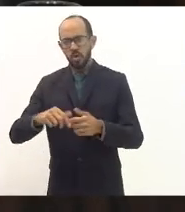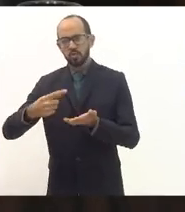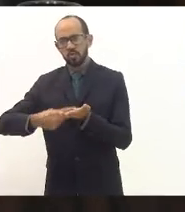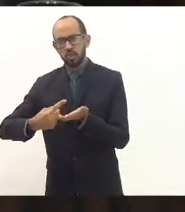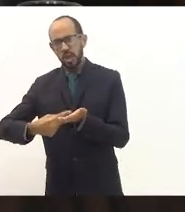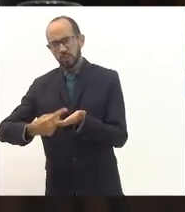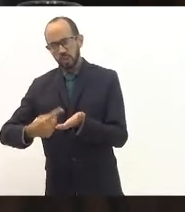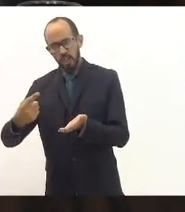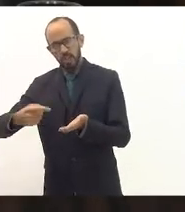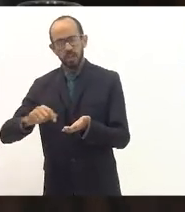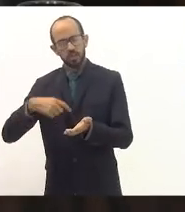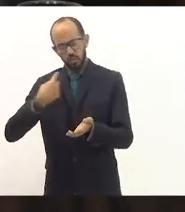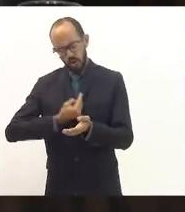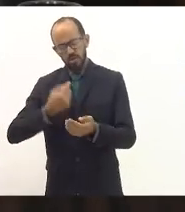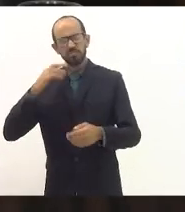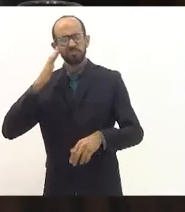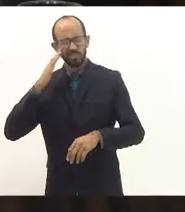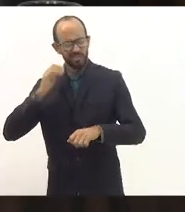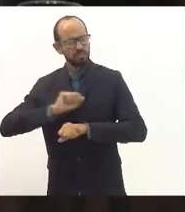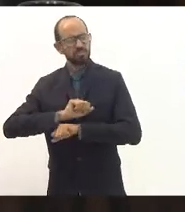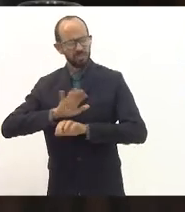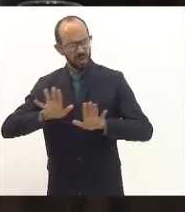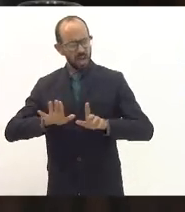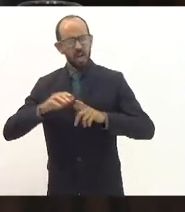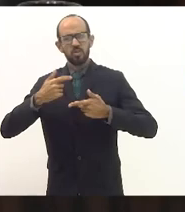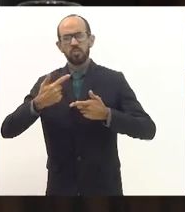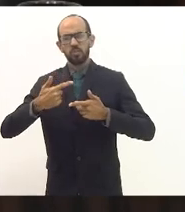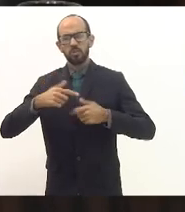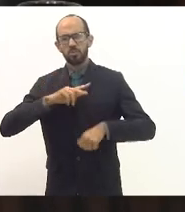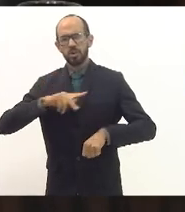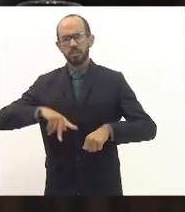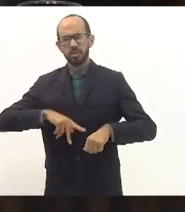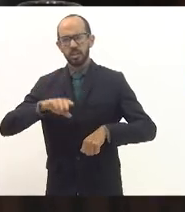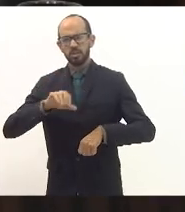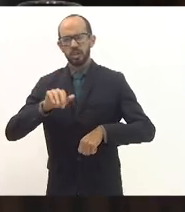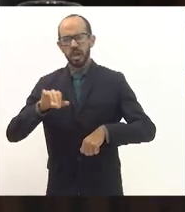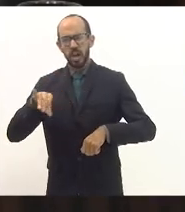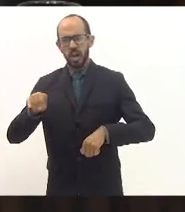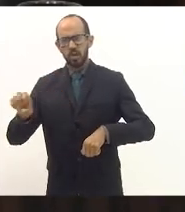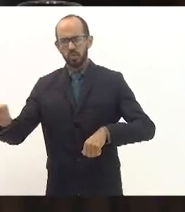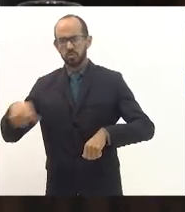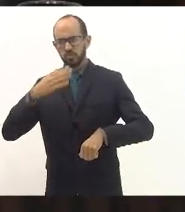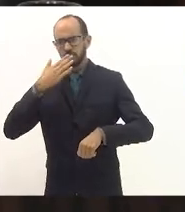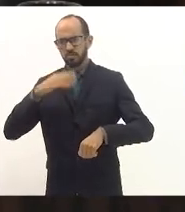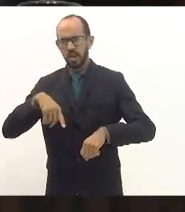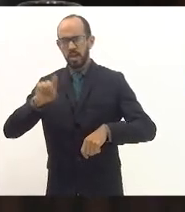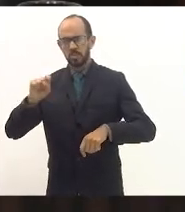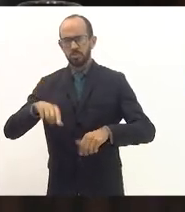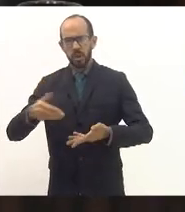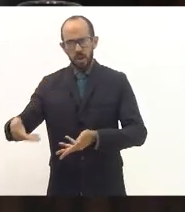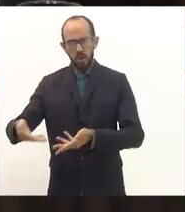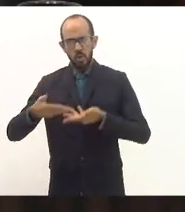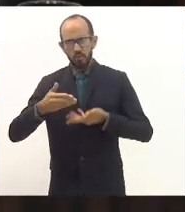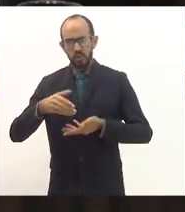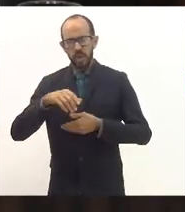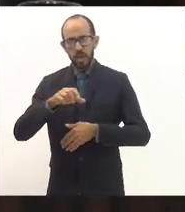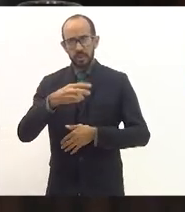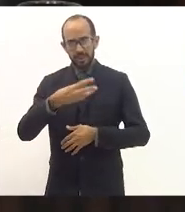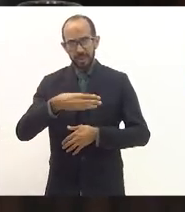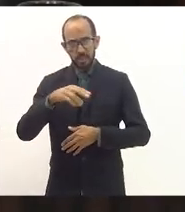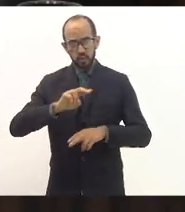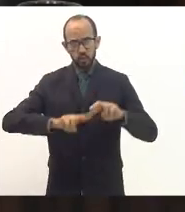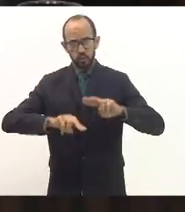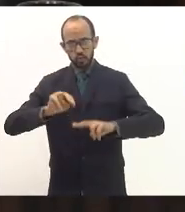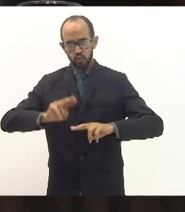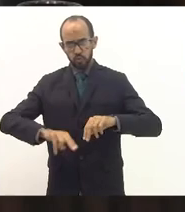nós entendemos bem isso. Presidente Carlos Lupe pede para convidar para o próximo dia 3 de junho,